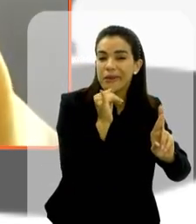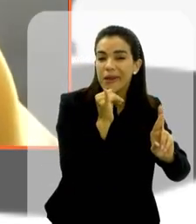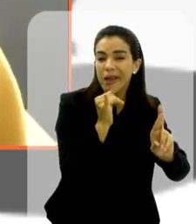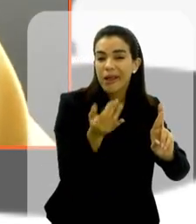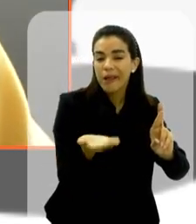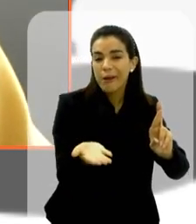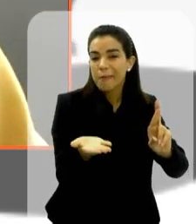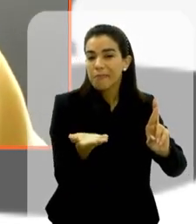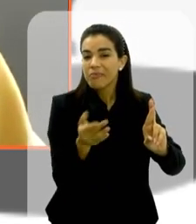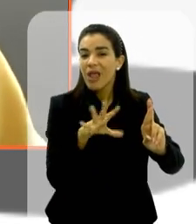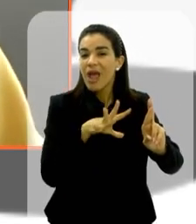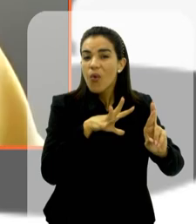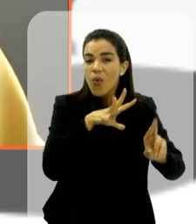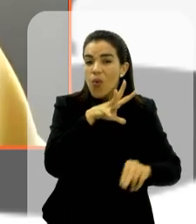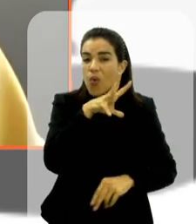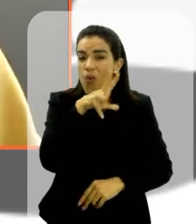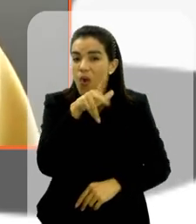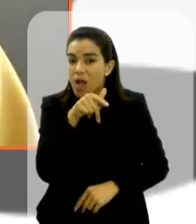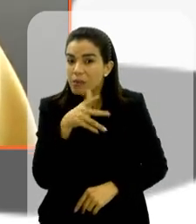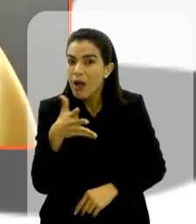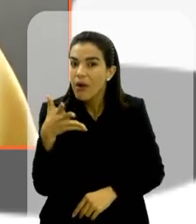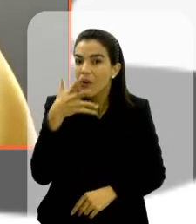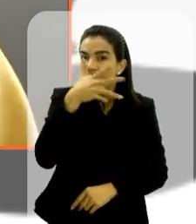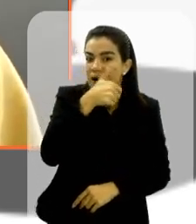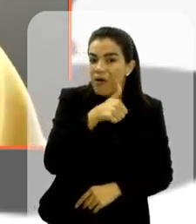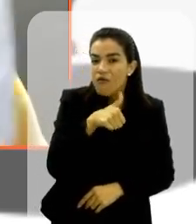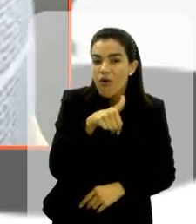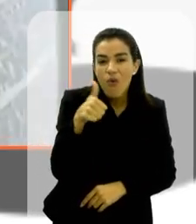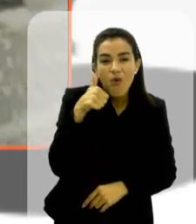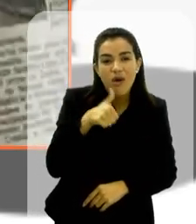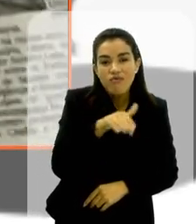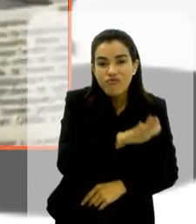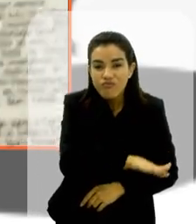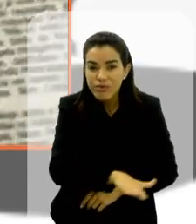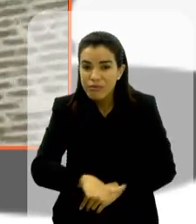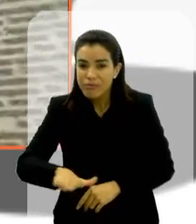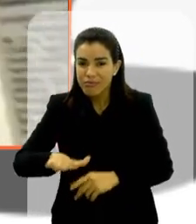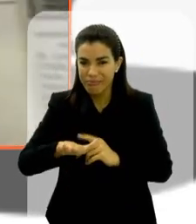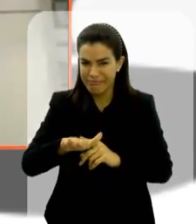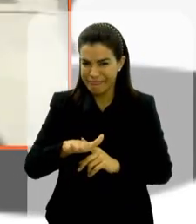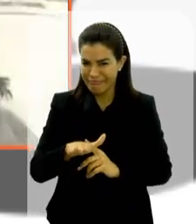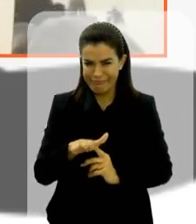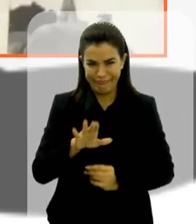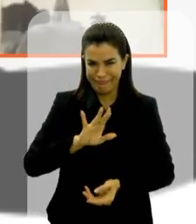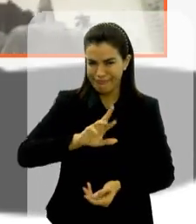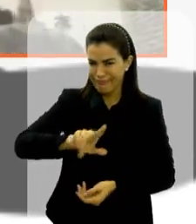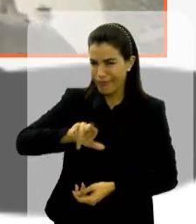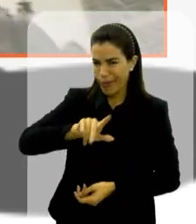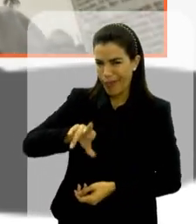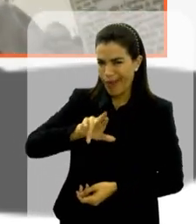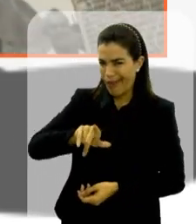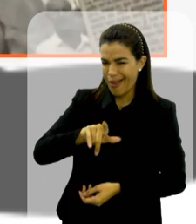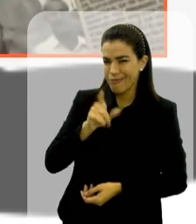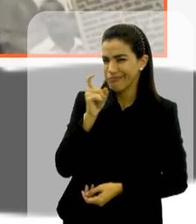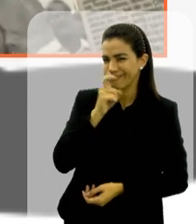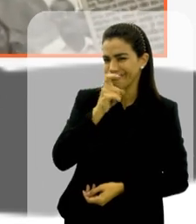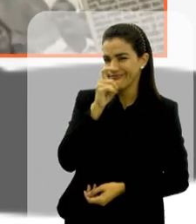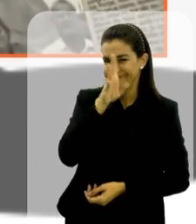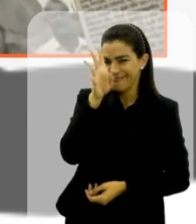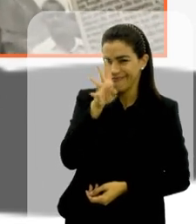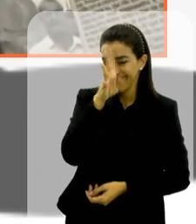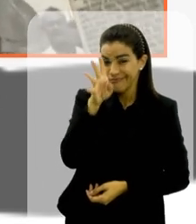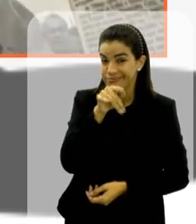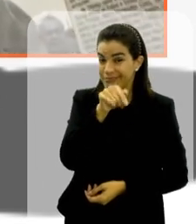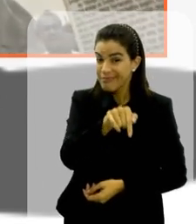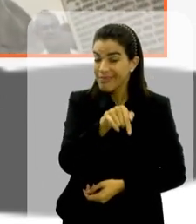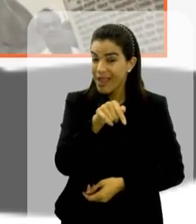um determinado animal que teria salvo uma menina e tudo mais, né? Não é verdade. Essa onça que está aqui